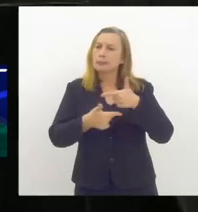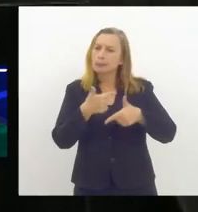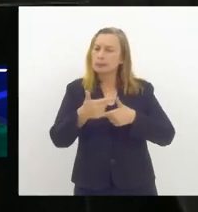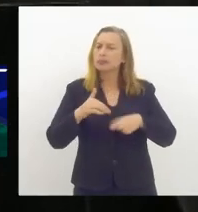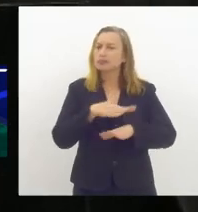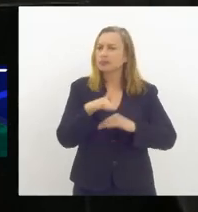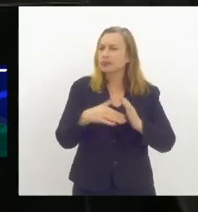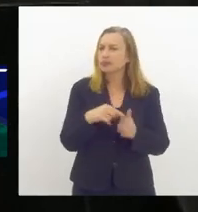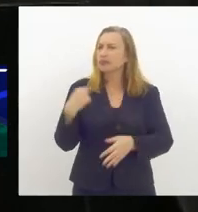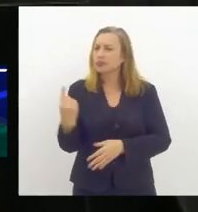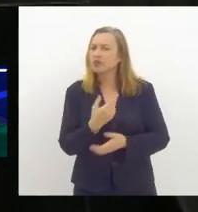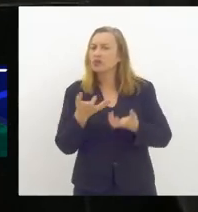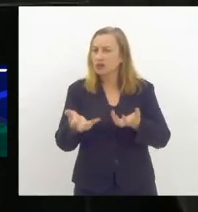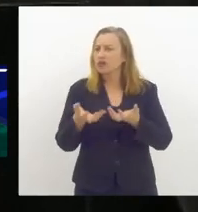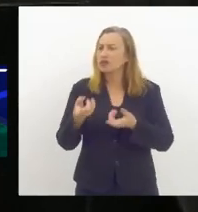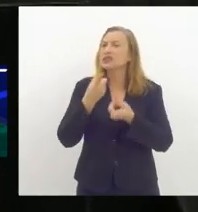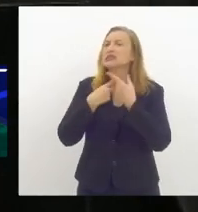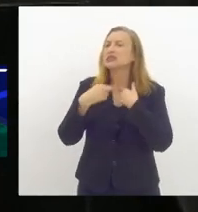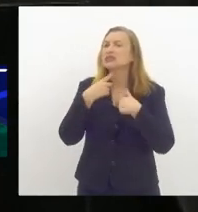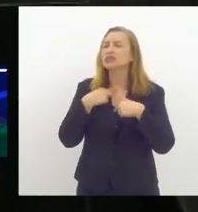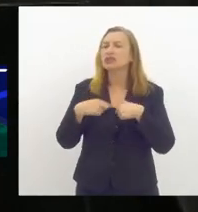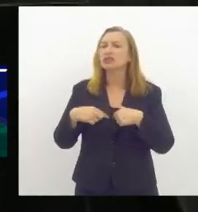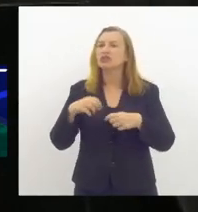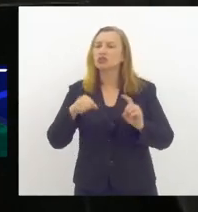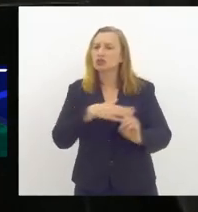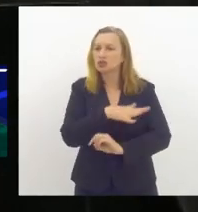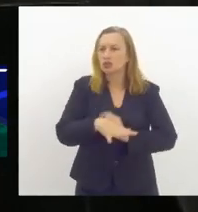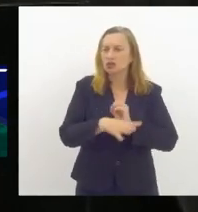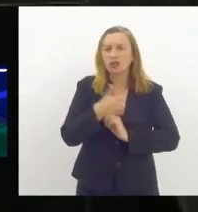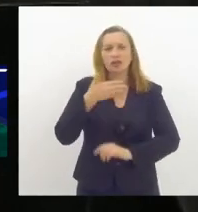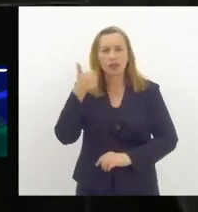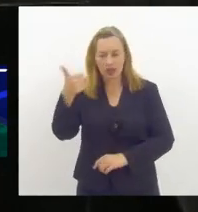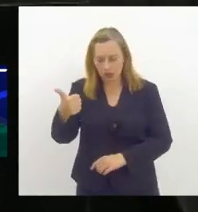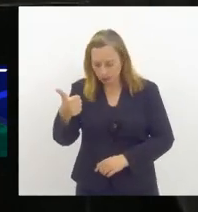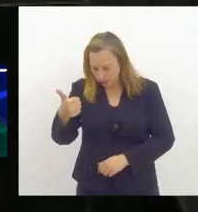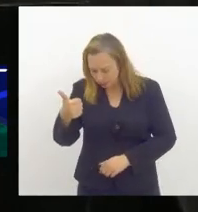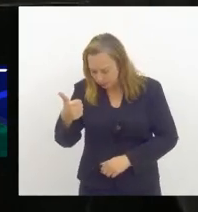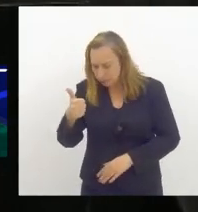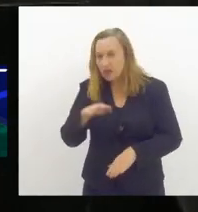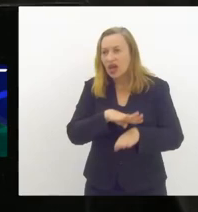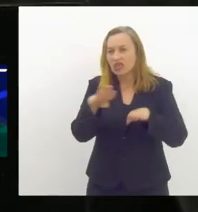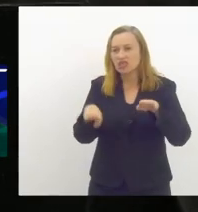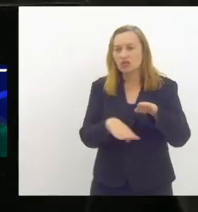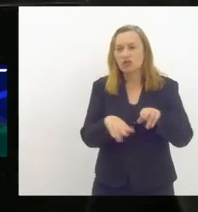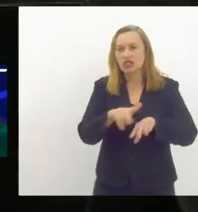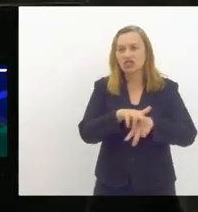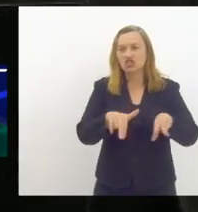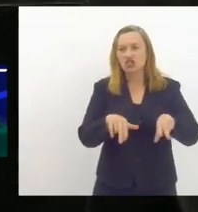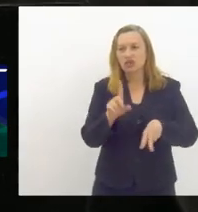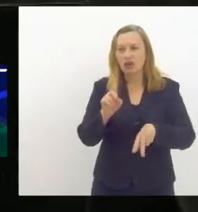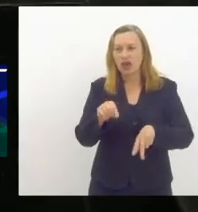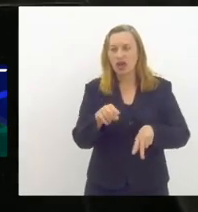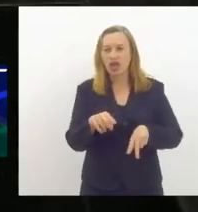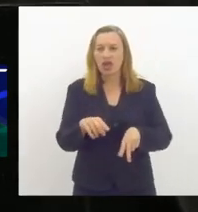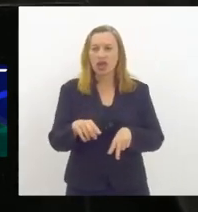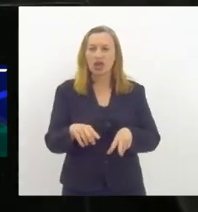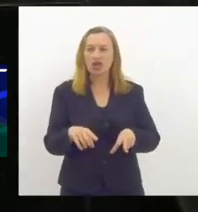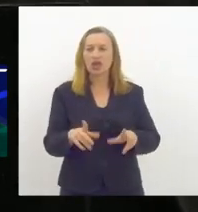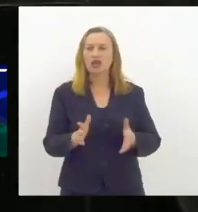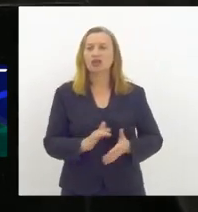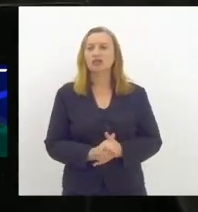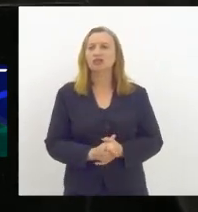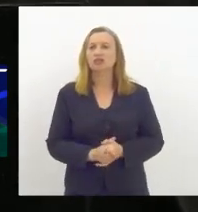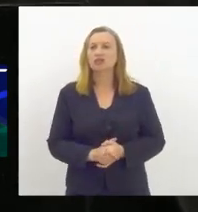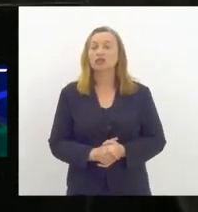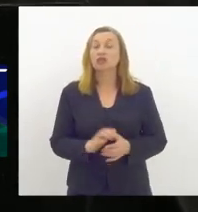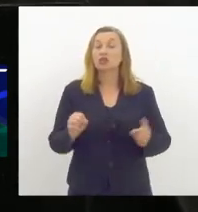nós que queremos e desejamos uma sociedade melhor a desigualdade de gênero ela é um fenômeno é